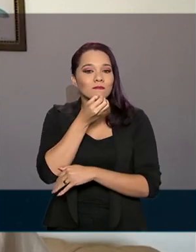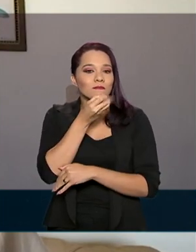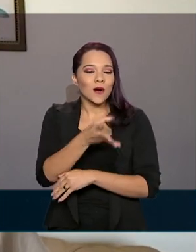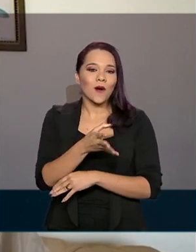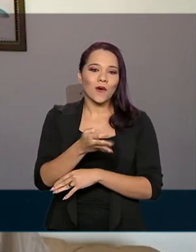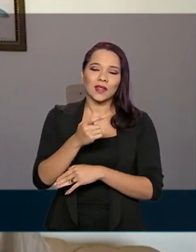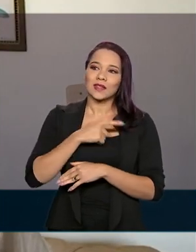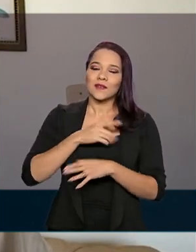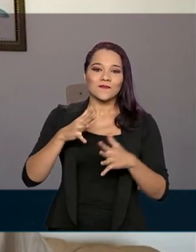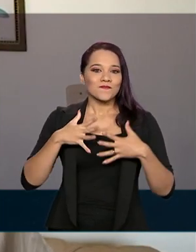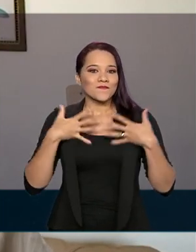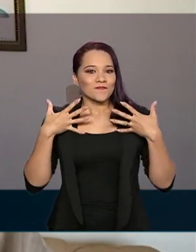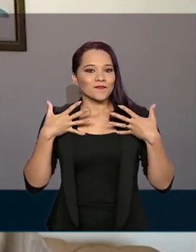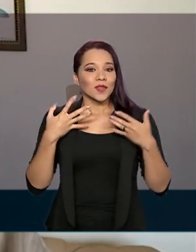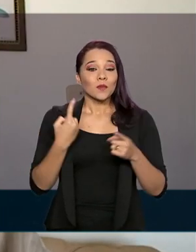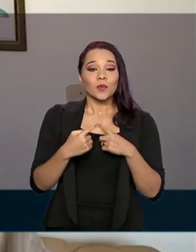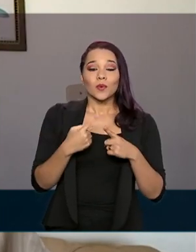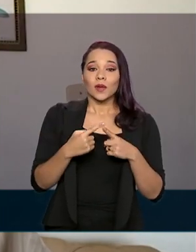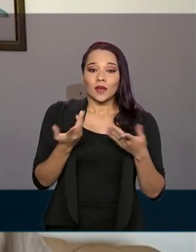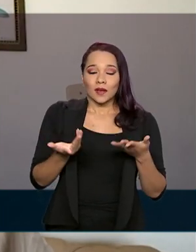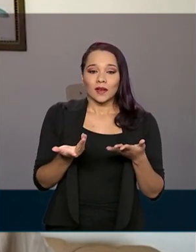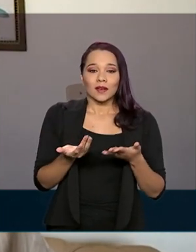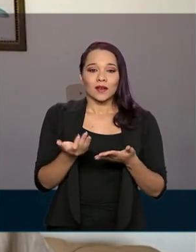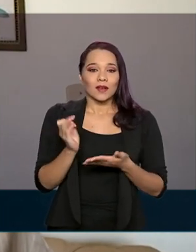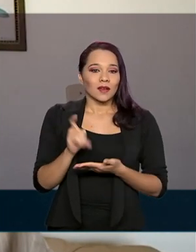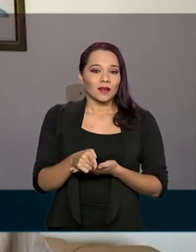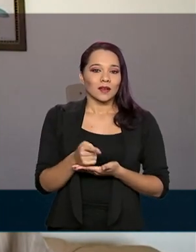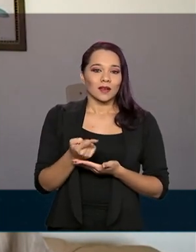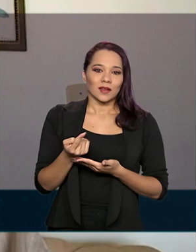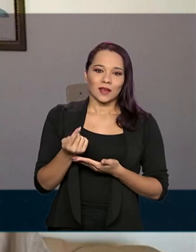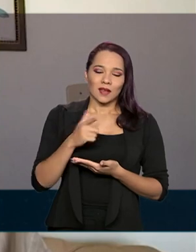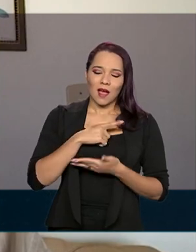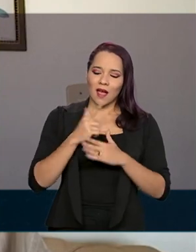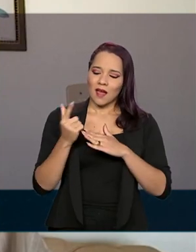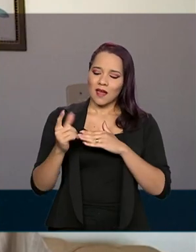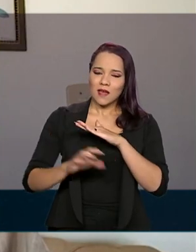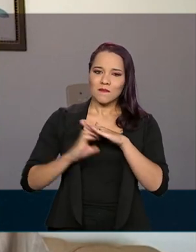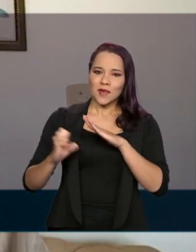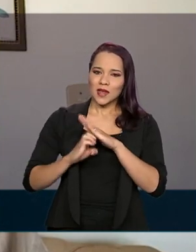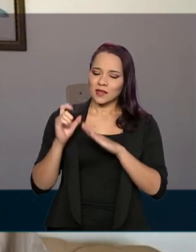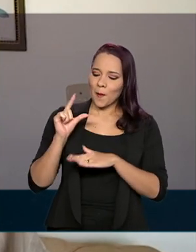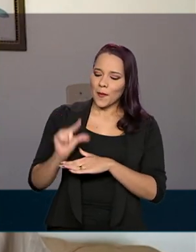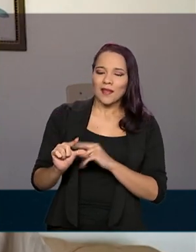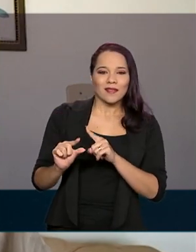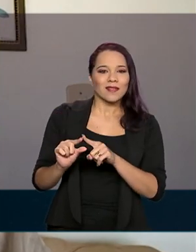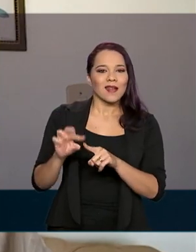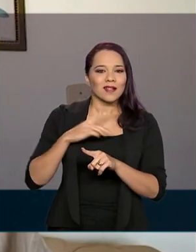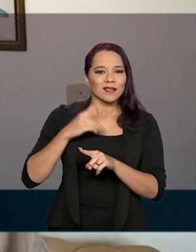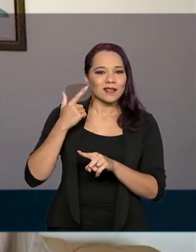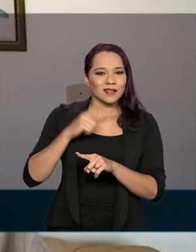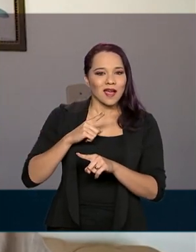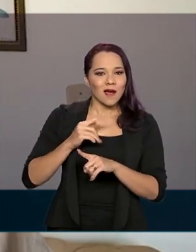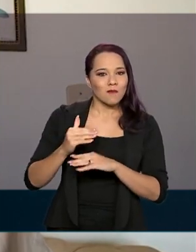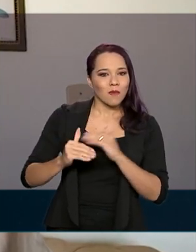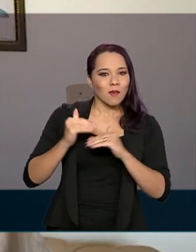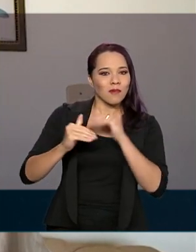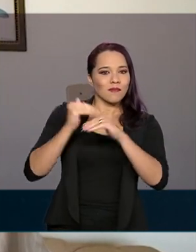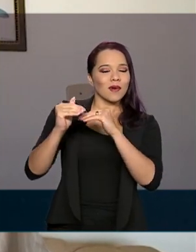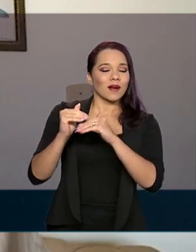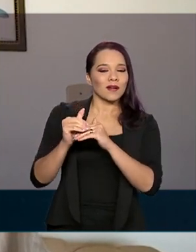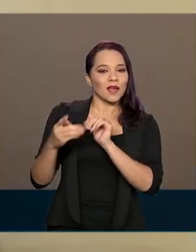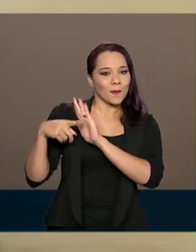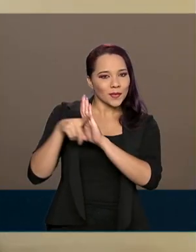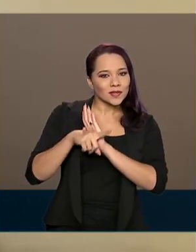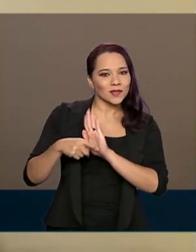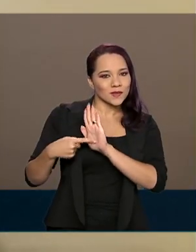otimista, no sentido de que a pequena empresa está retomando e a pesquisa mostra com